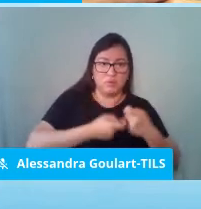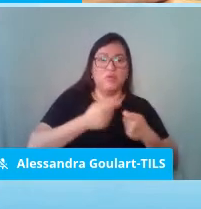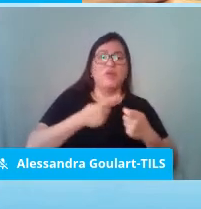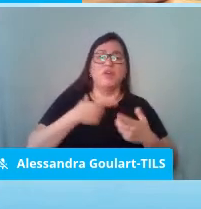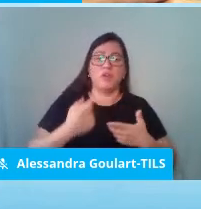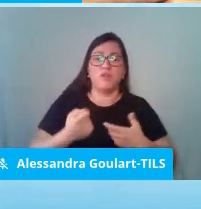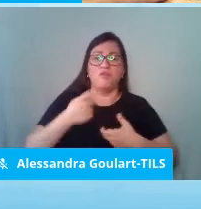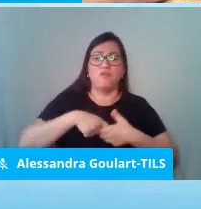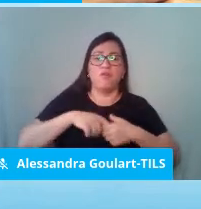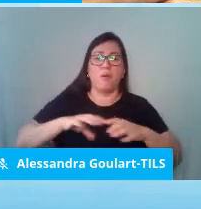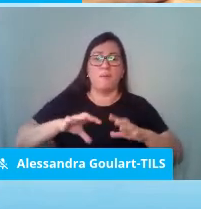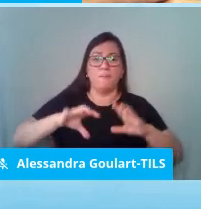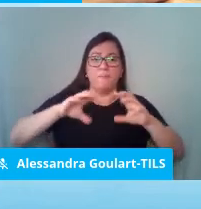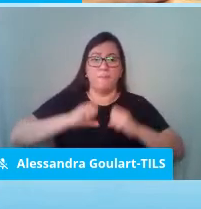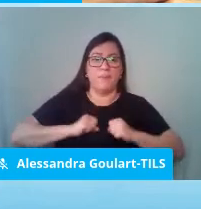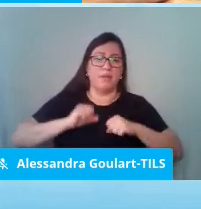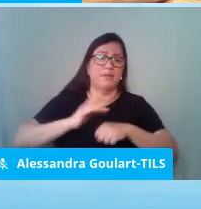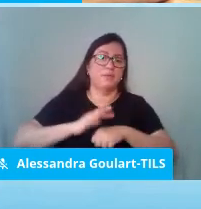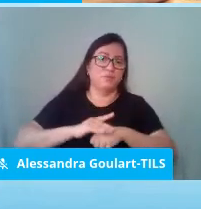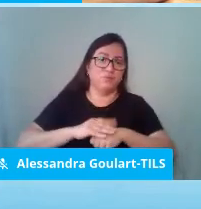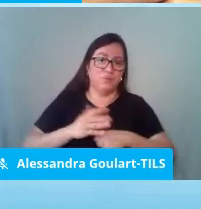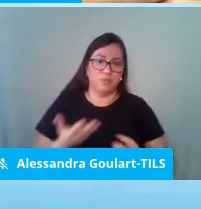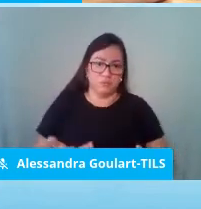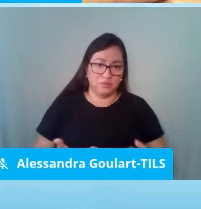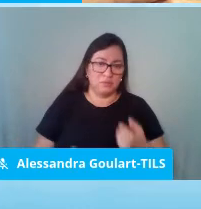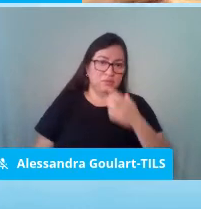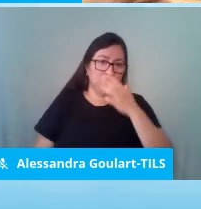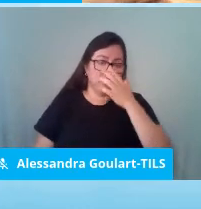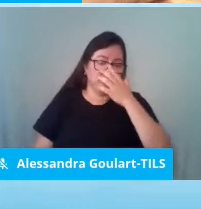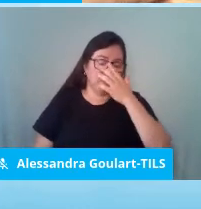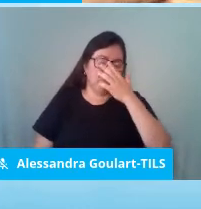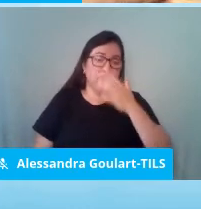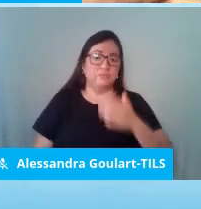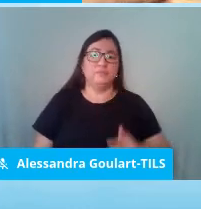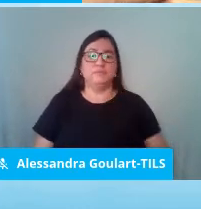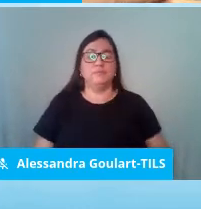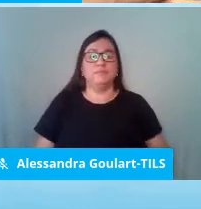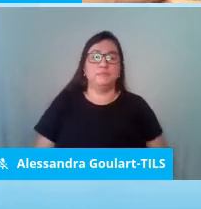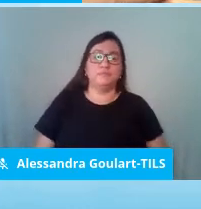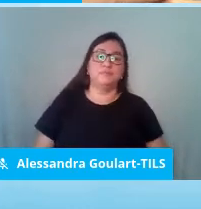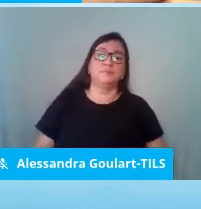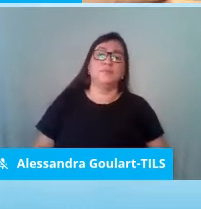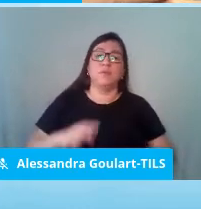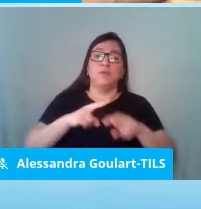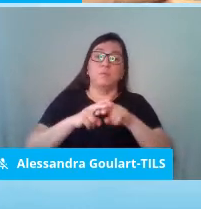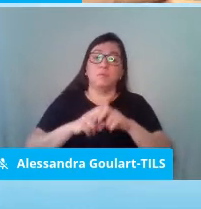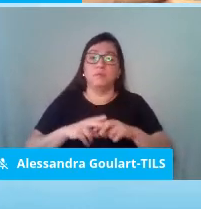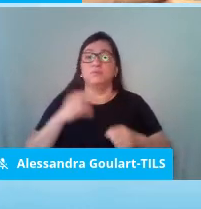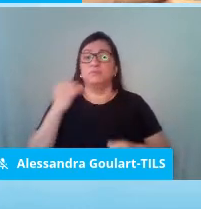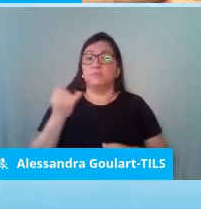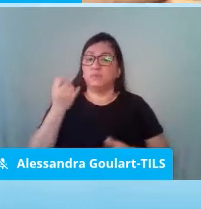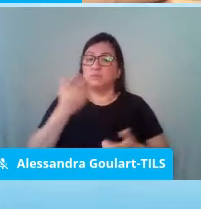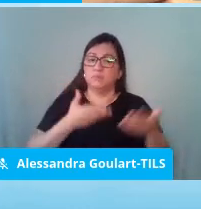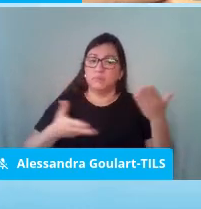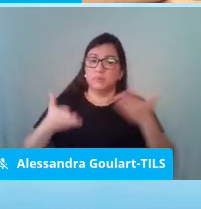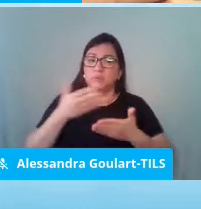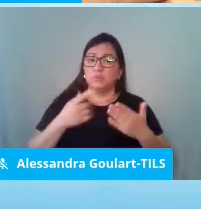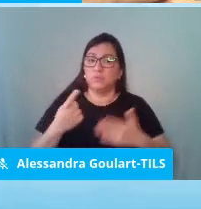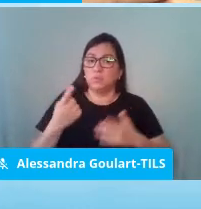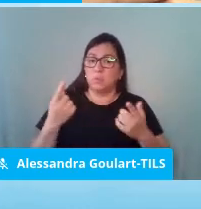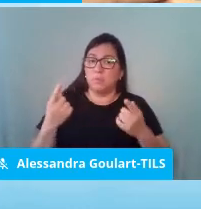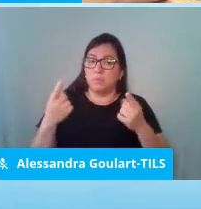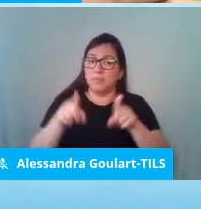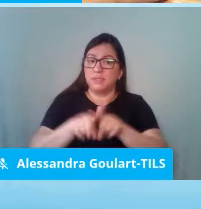sejam tratadas, né? E investigar se realmente ela está se expondo a apenas uma parceria sexual, porque a